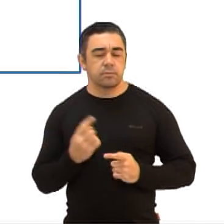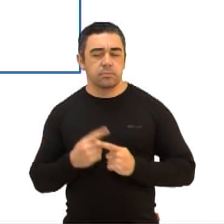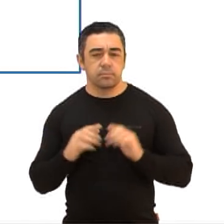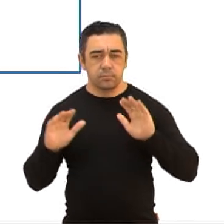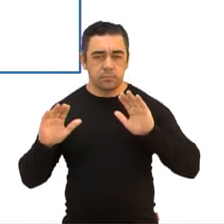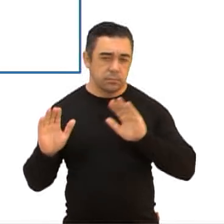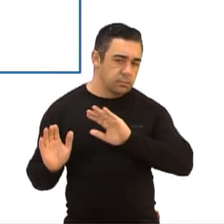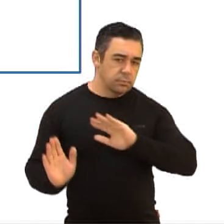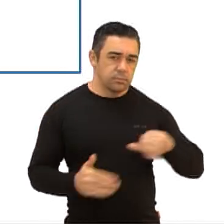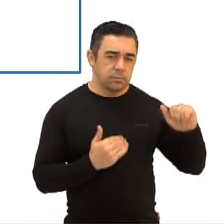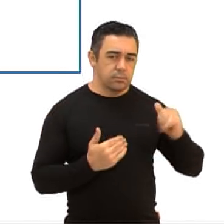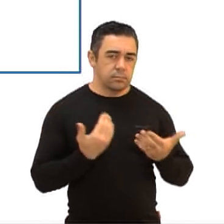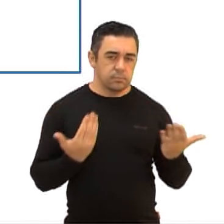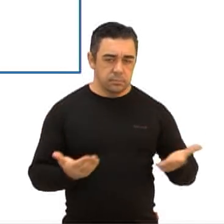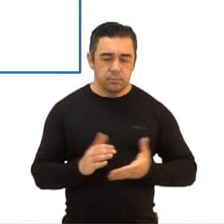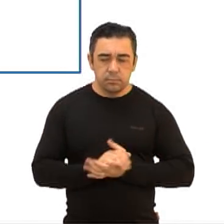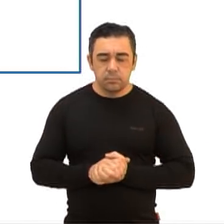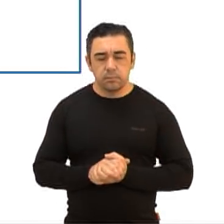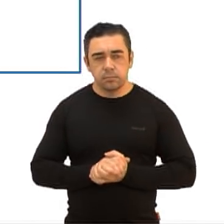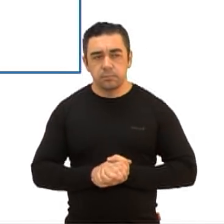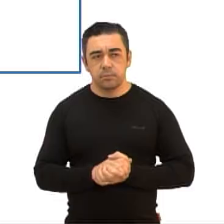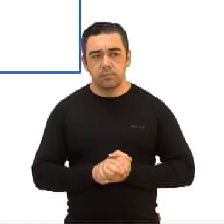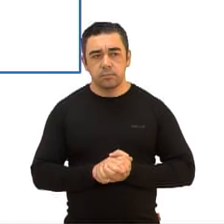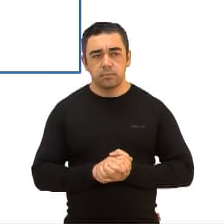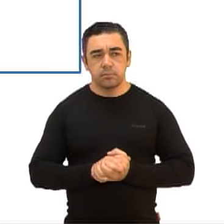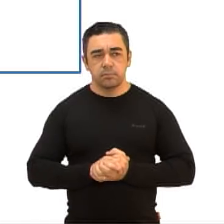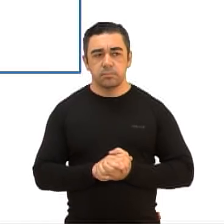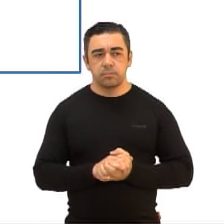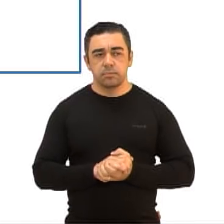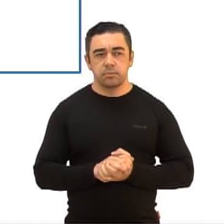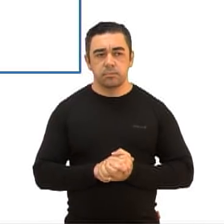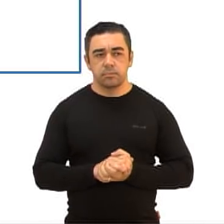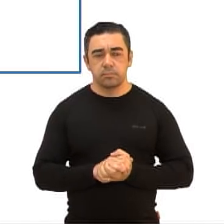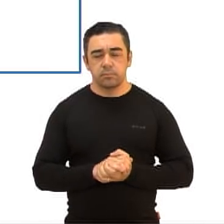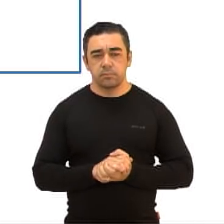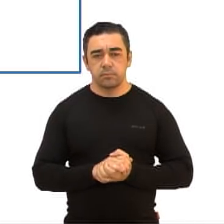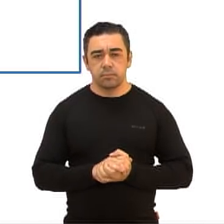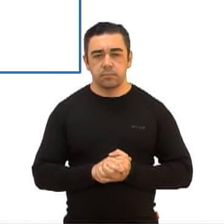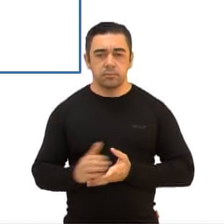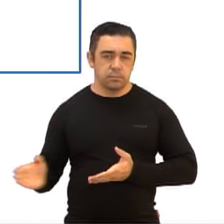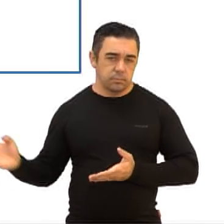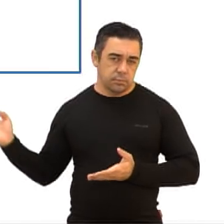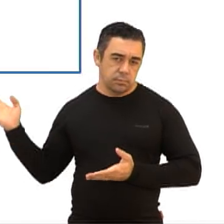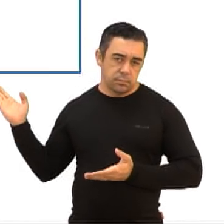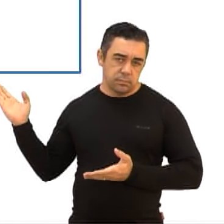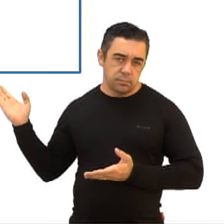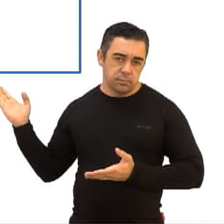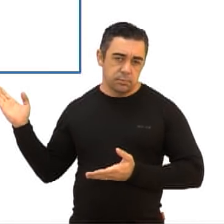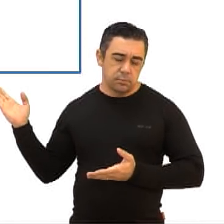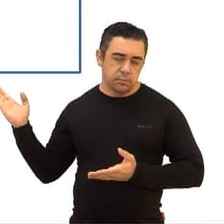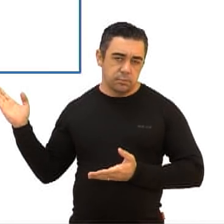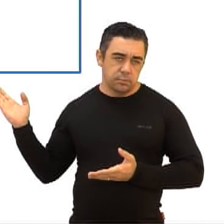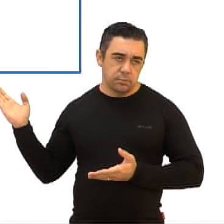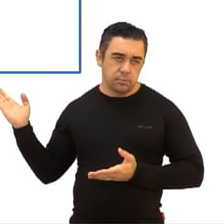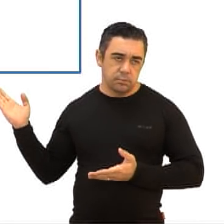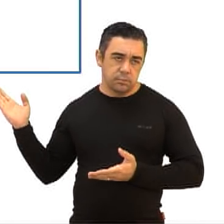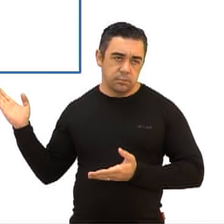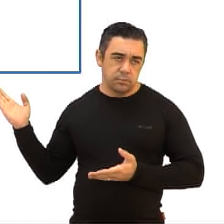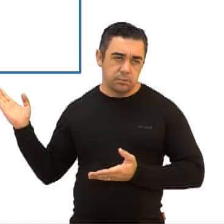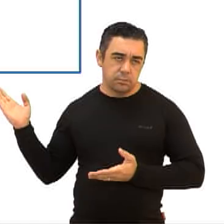é eliminar o valor que está com o x, né? Para fazermos isso, a gente passou dividindo esse 2, cortamos